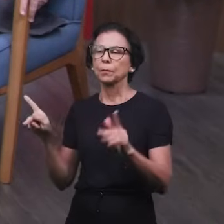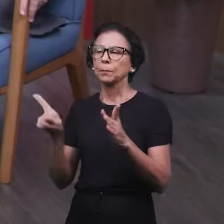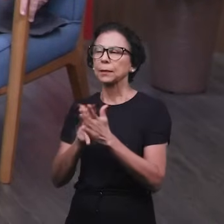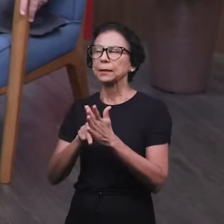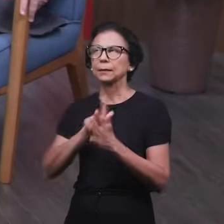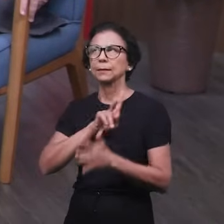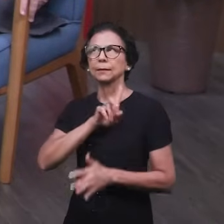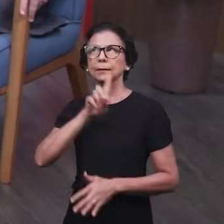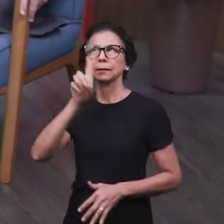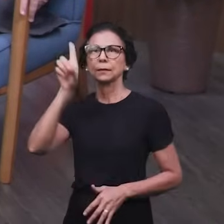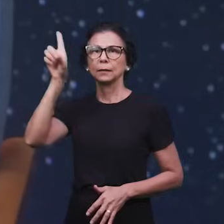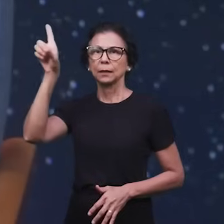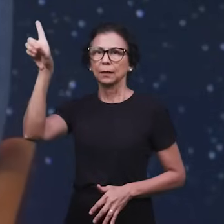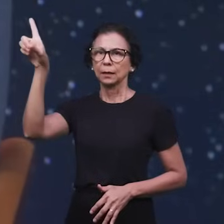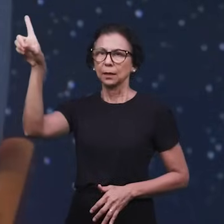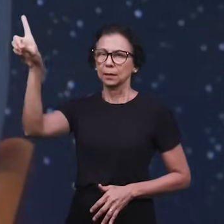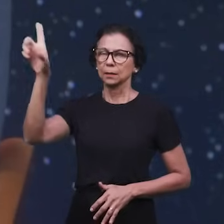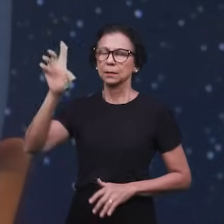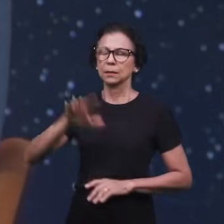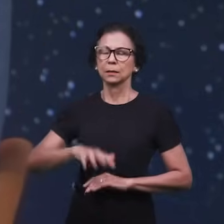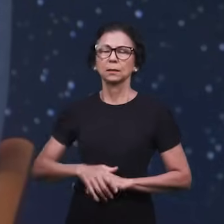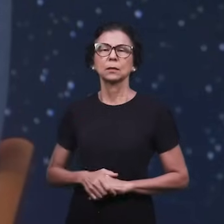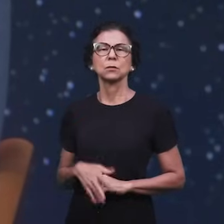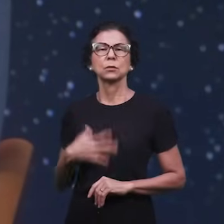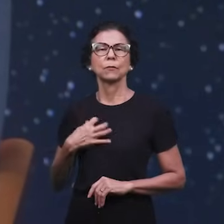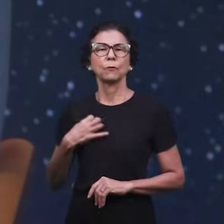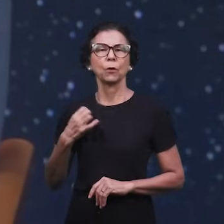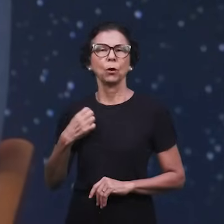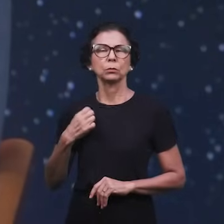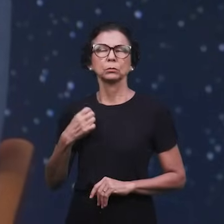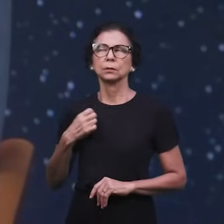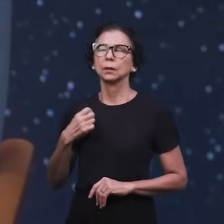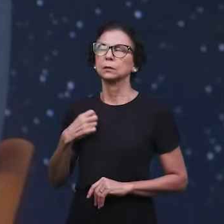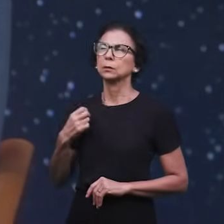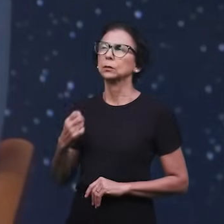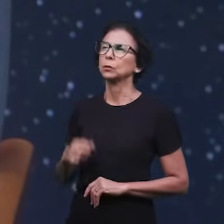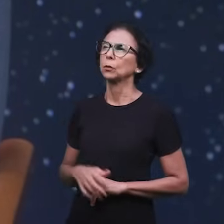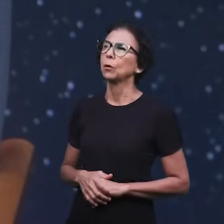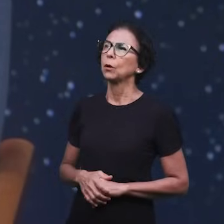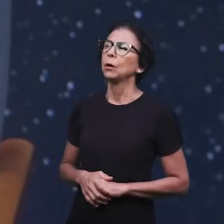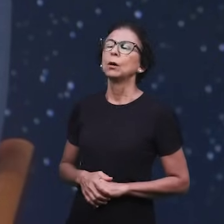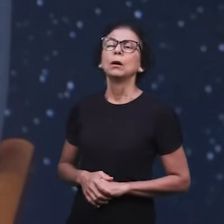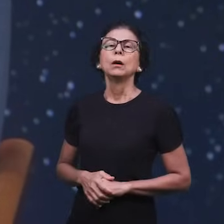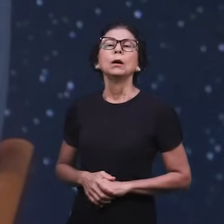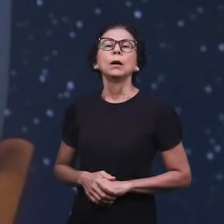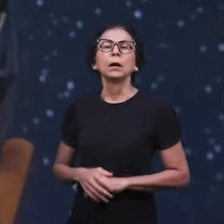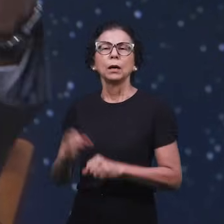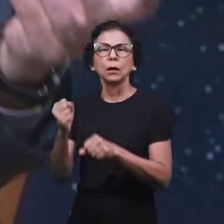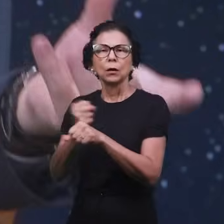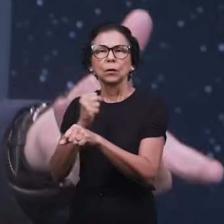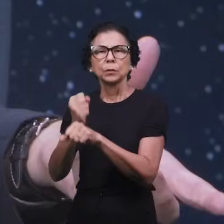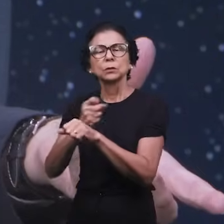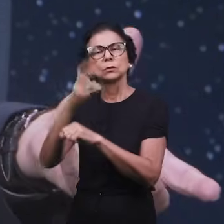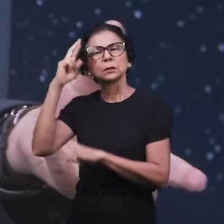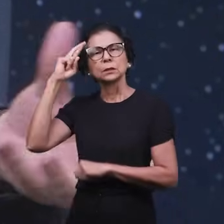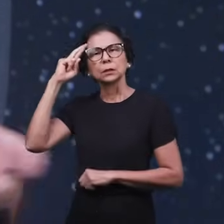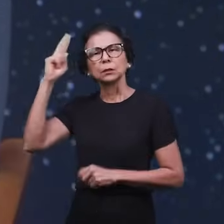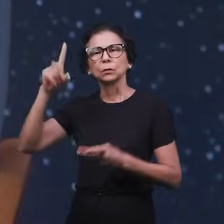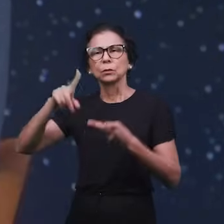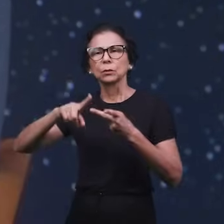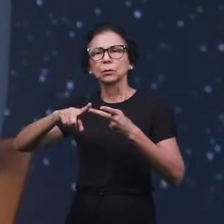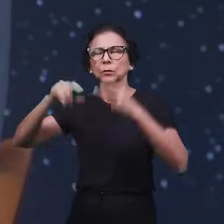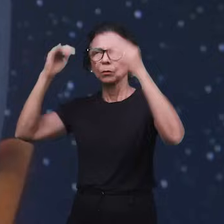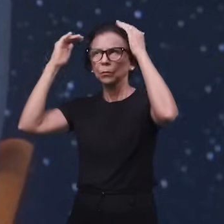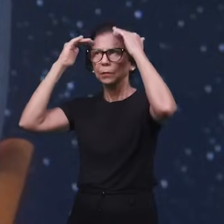de Deus, que se dispôs a ouvir a voz do Senhor, a lhe obedecer,